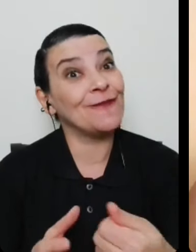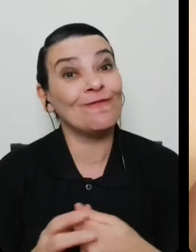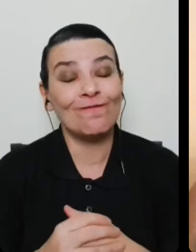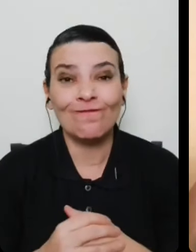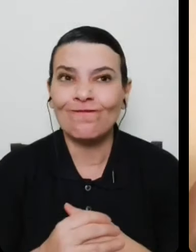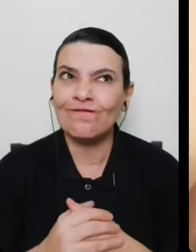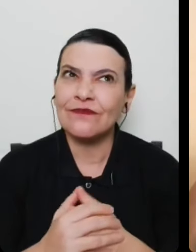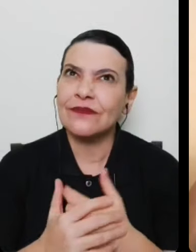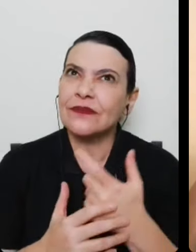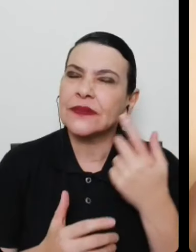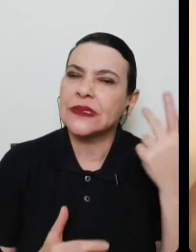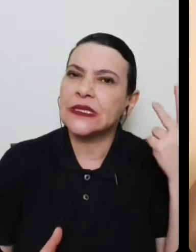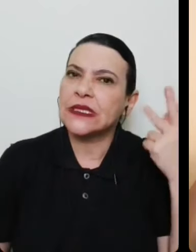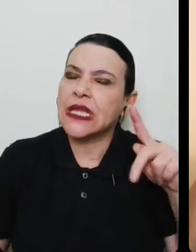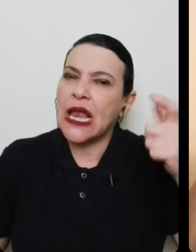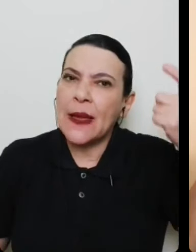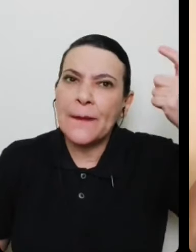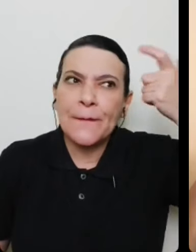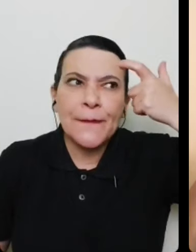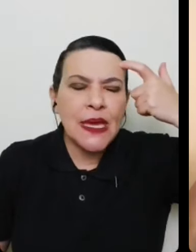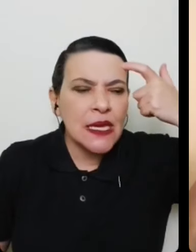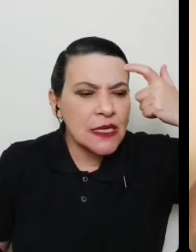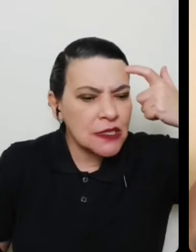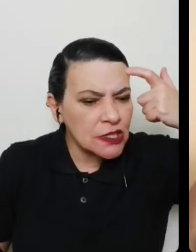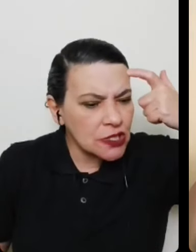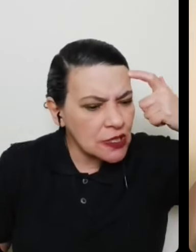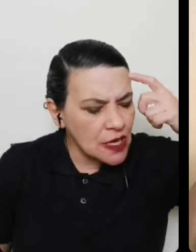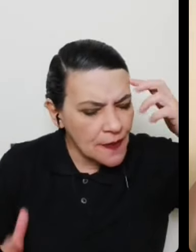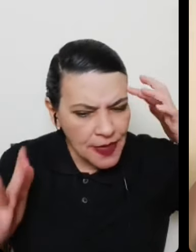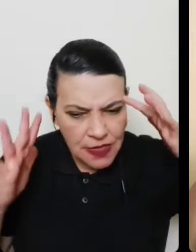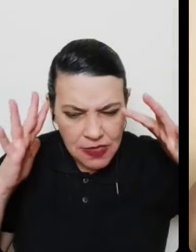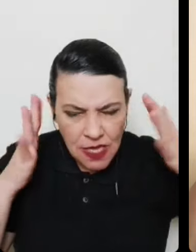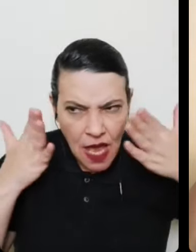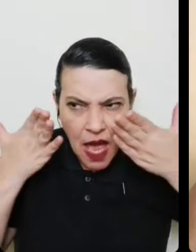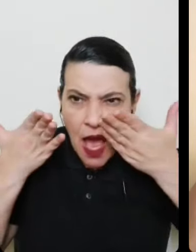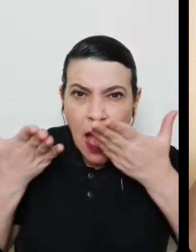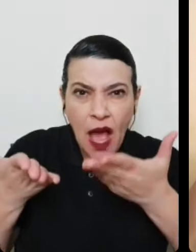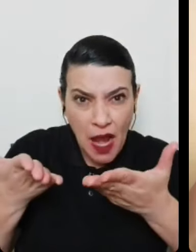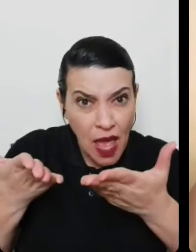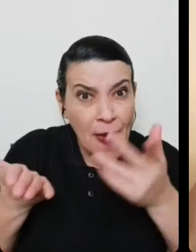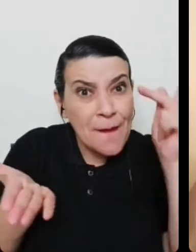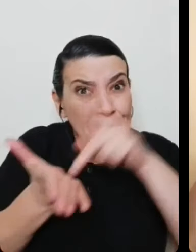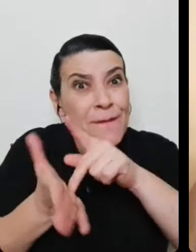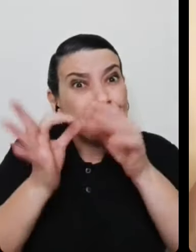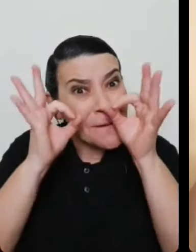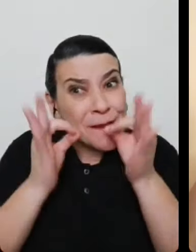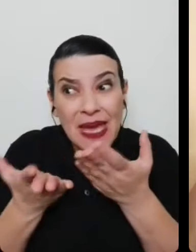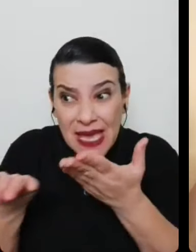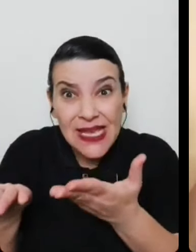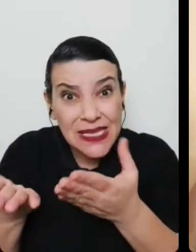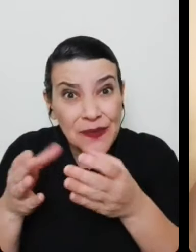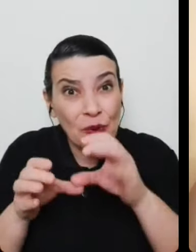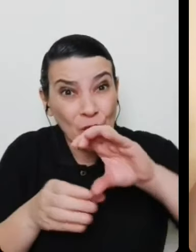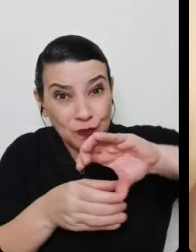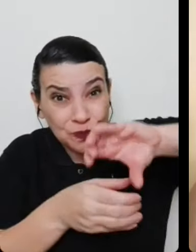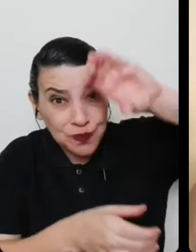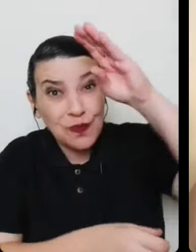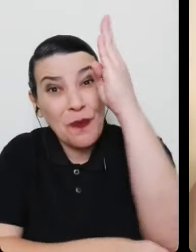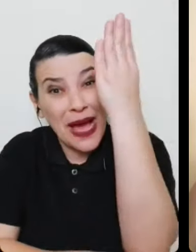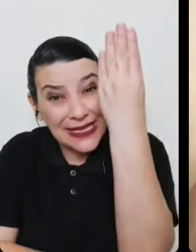na mente dela, o que acontecia com aquela peça, que ela era uma peça real, pessoas foram colocadas